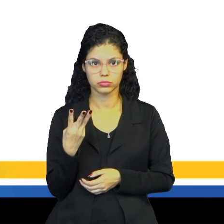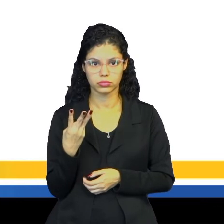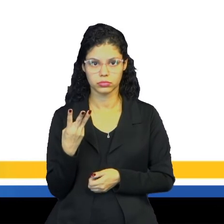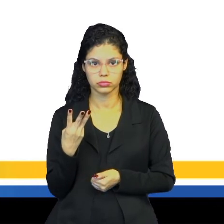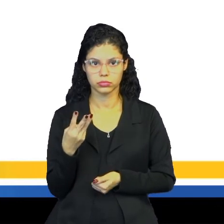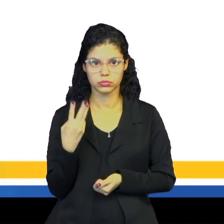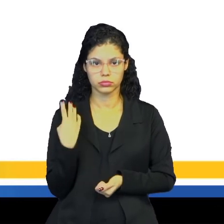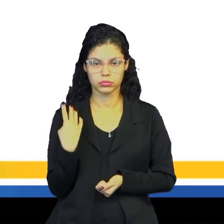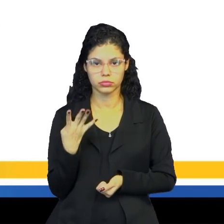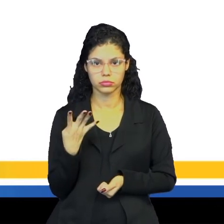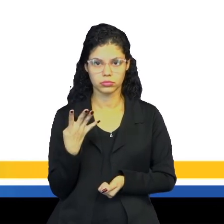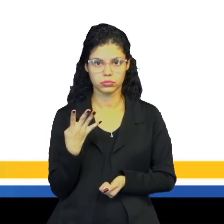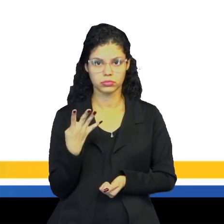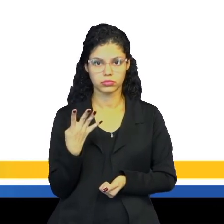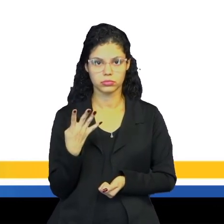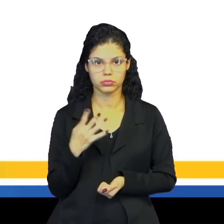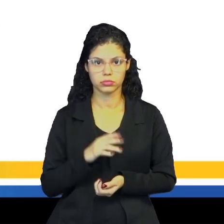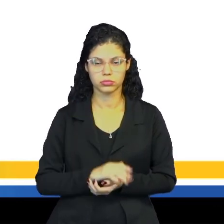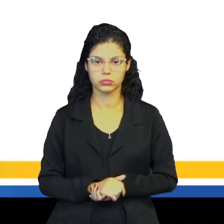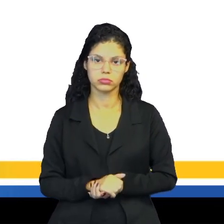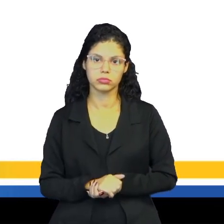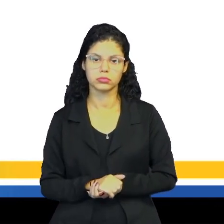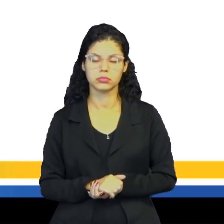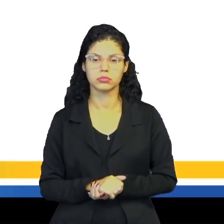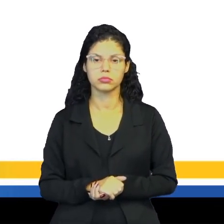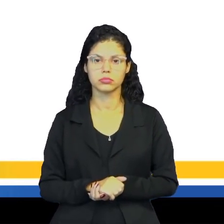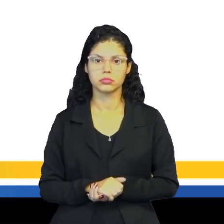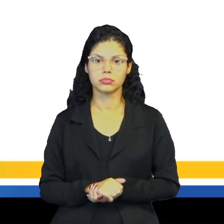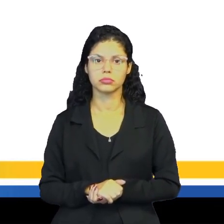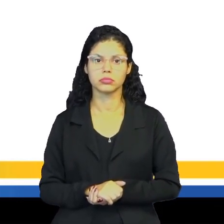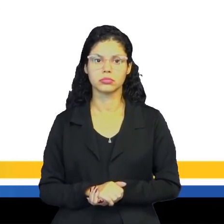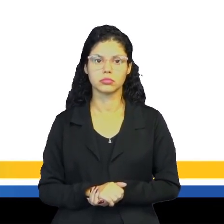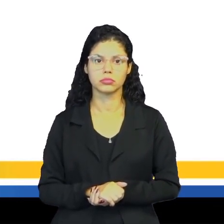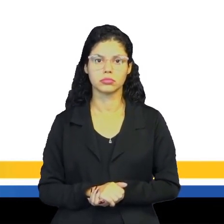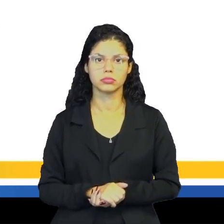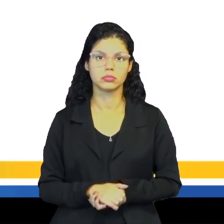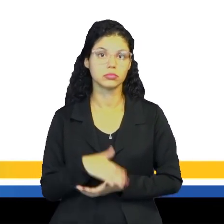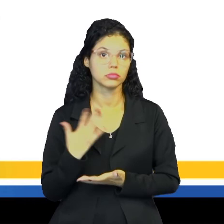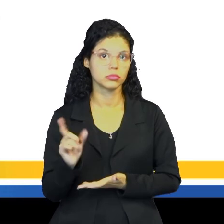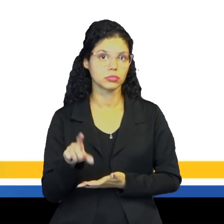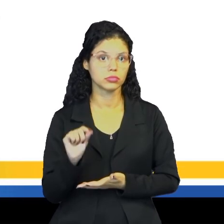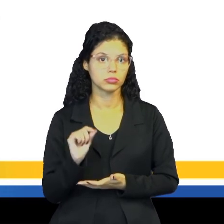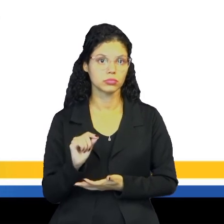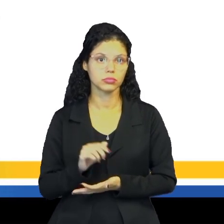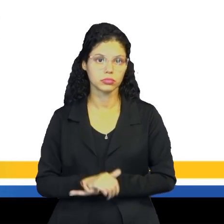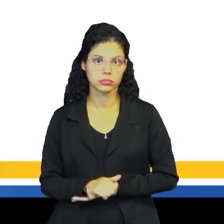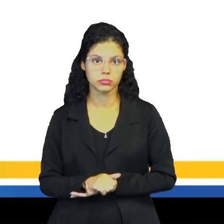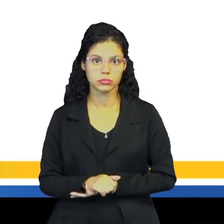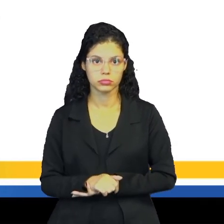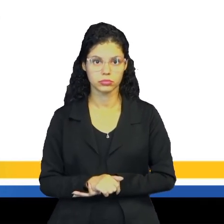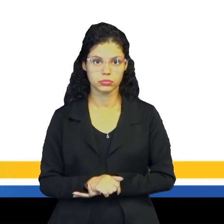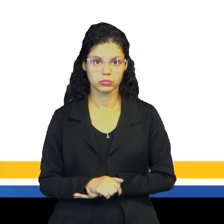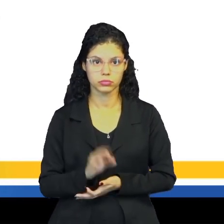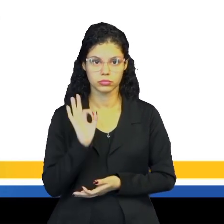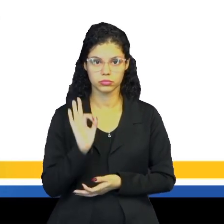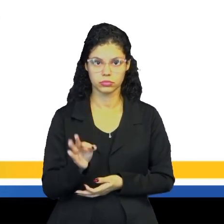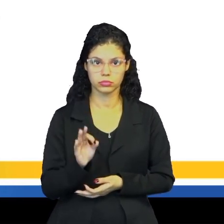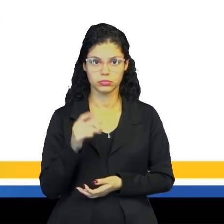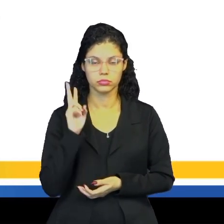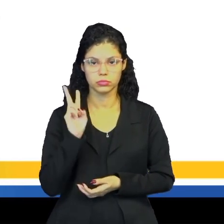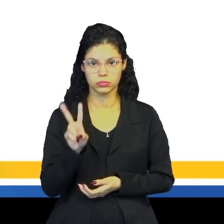3, menstruação, 4, ciclo menstrual. E aí, qual vocês marcariam? A resposta certa